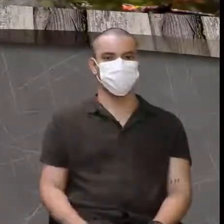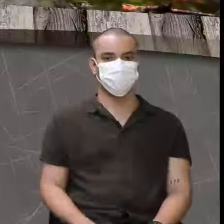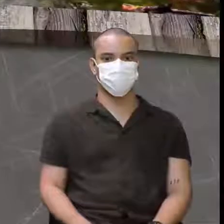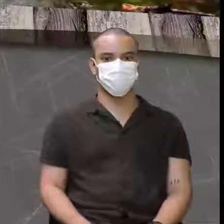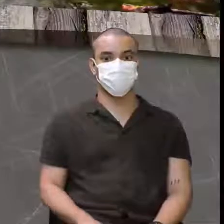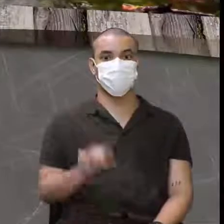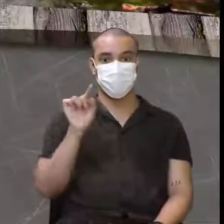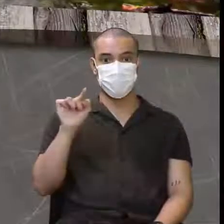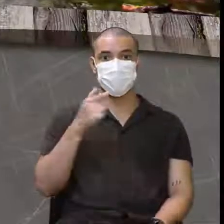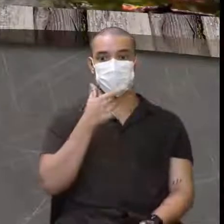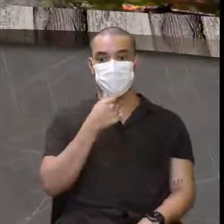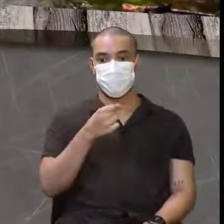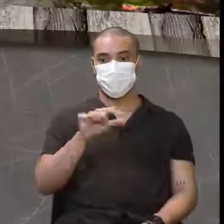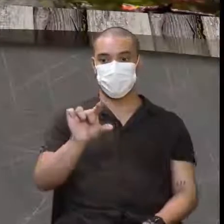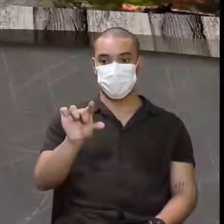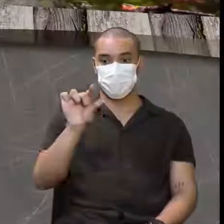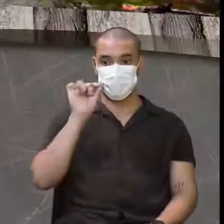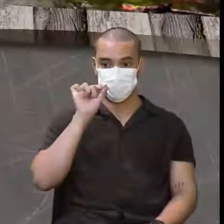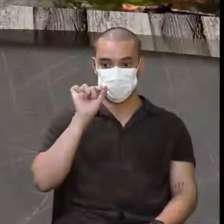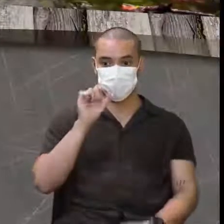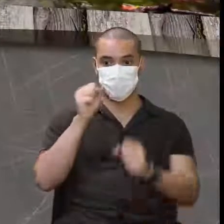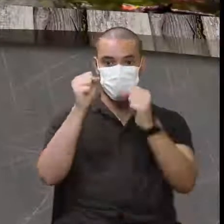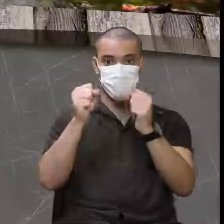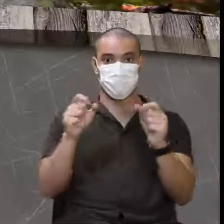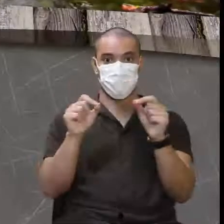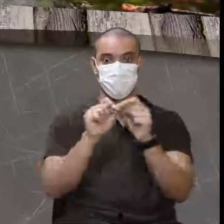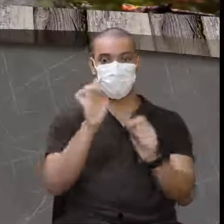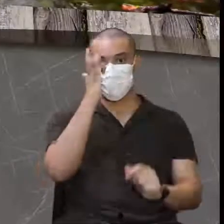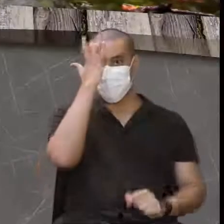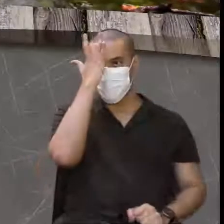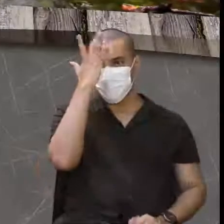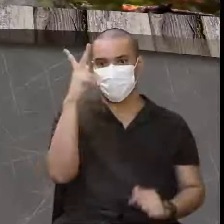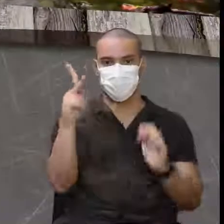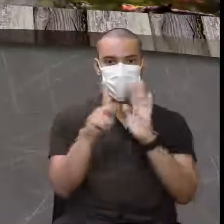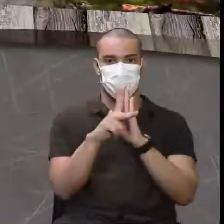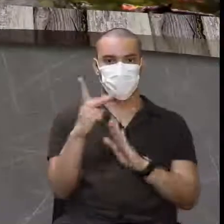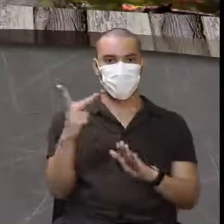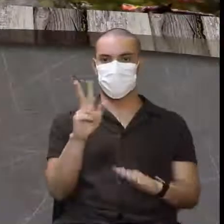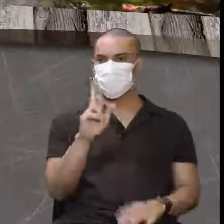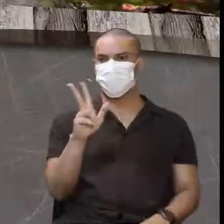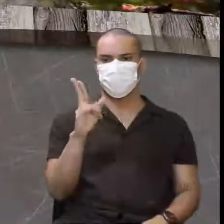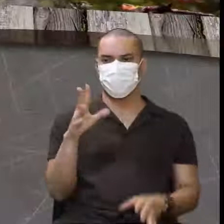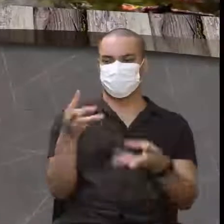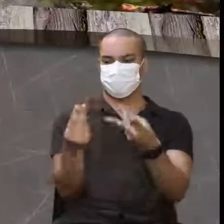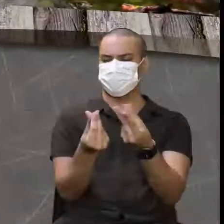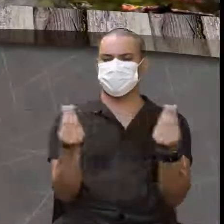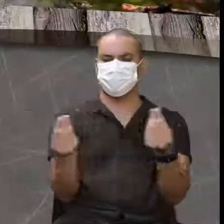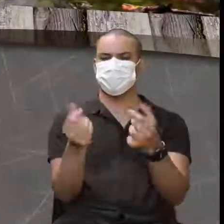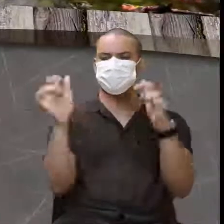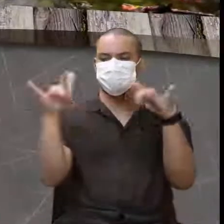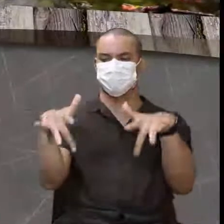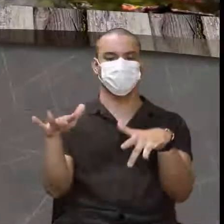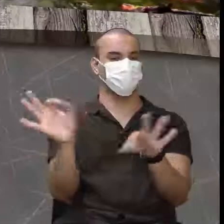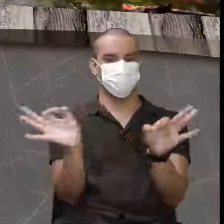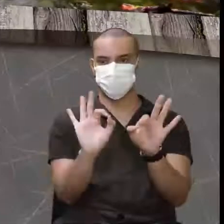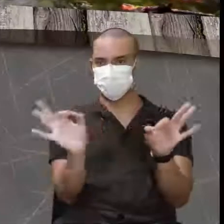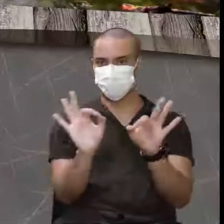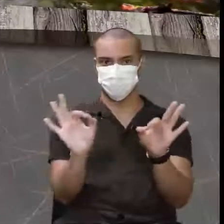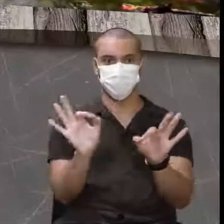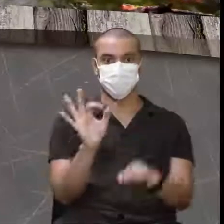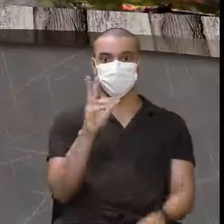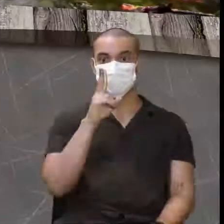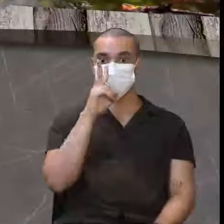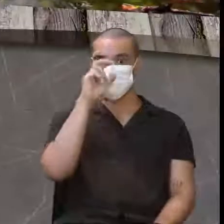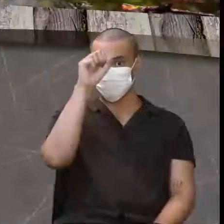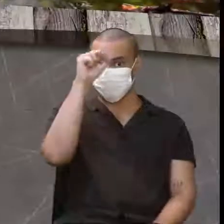Ele escolheu essas plantas que poderiam estar de fácil acesso para eles, não eram tão sensíveis, né? A leguminosa